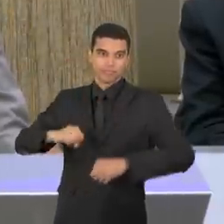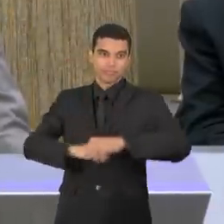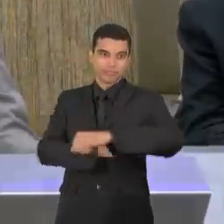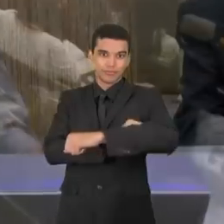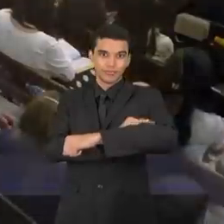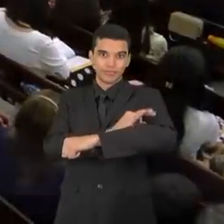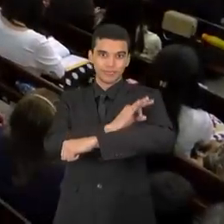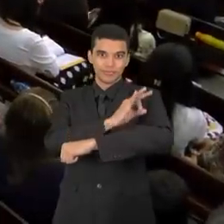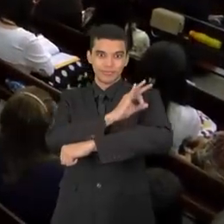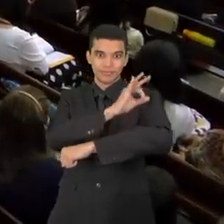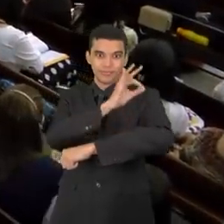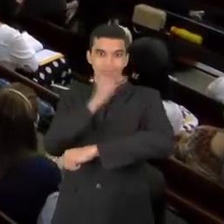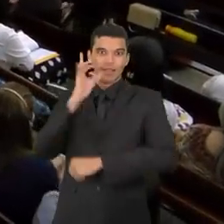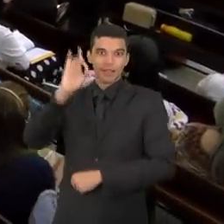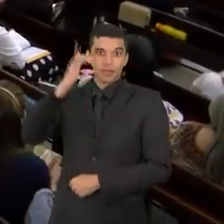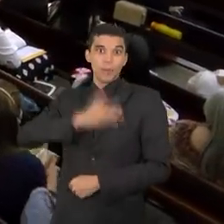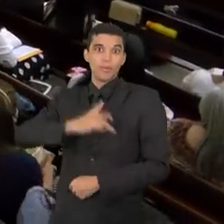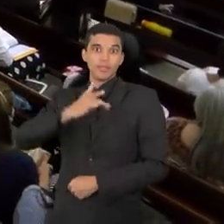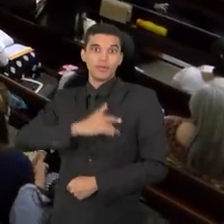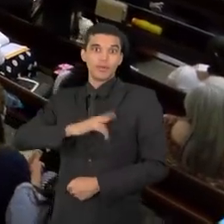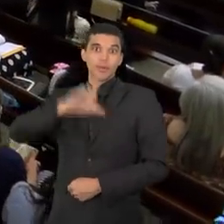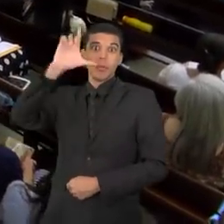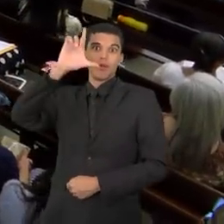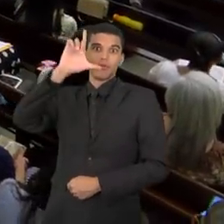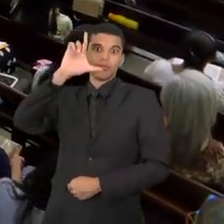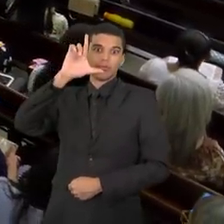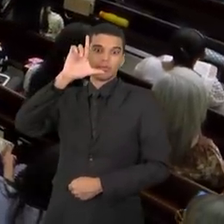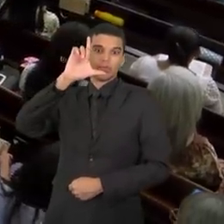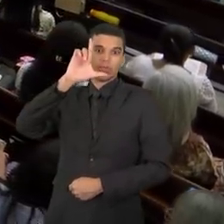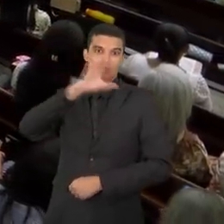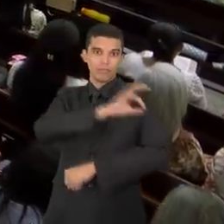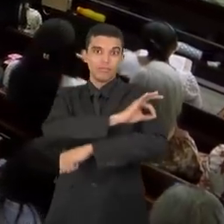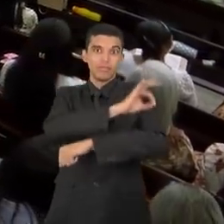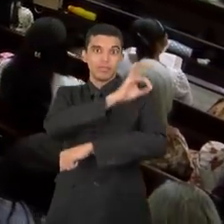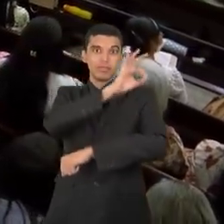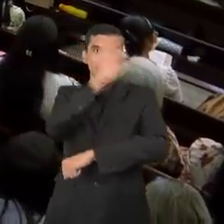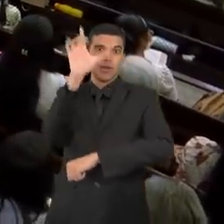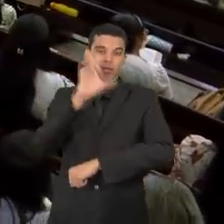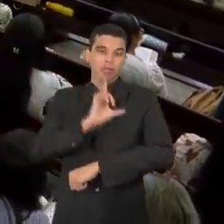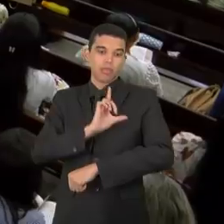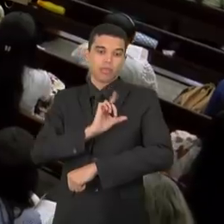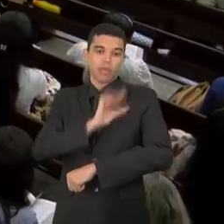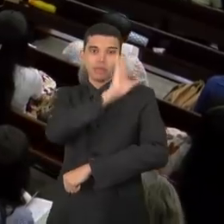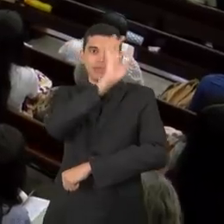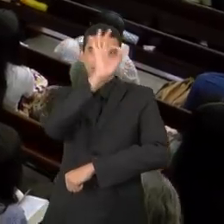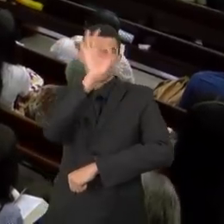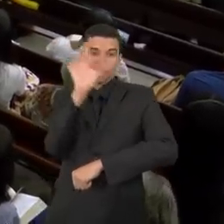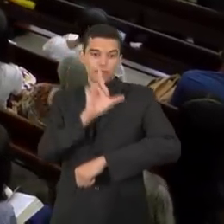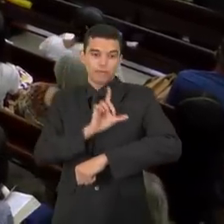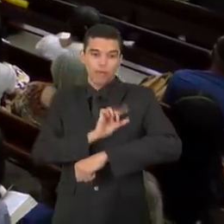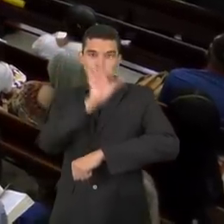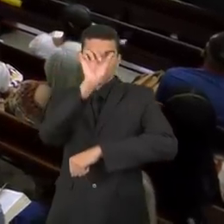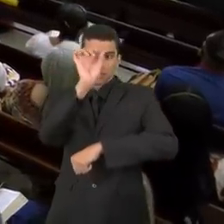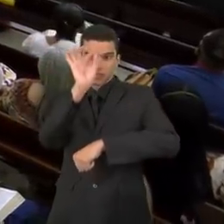essa tão grandiosidade da expressão do amor de Deus? Aí ele vem dizendo: ele